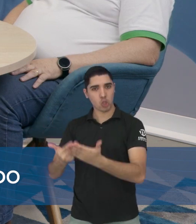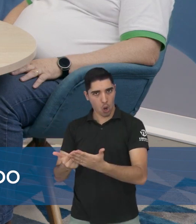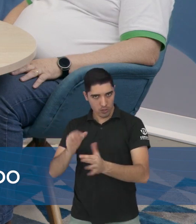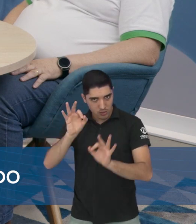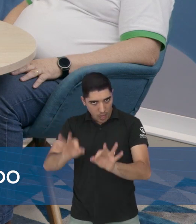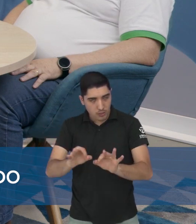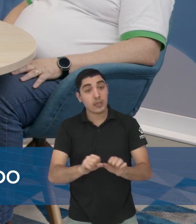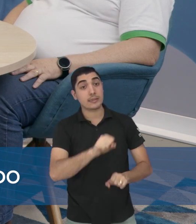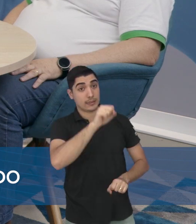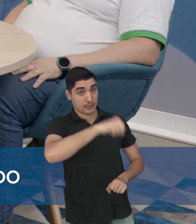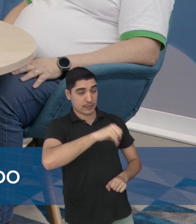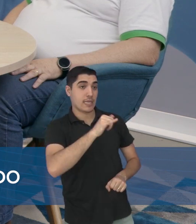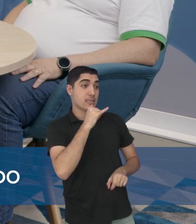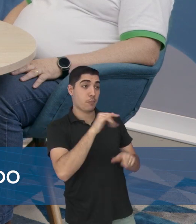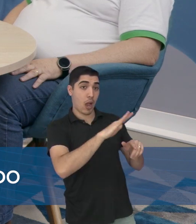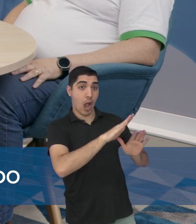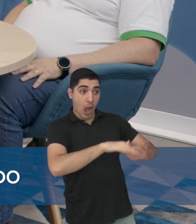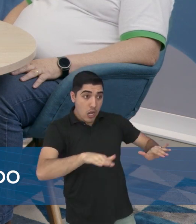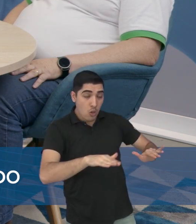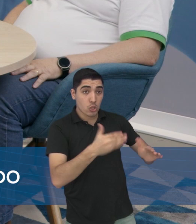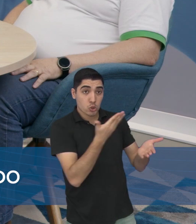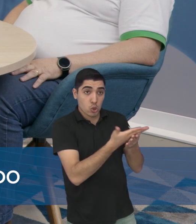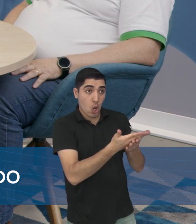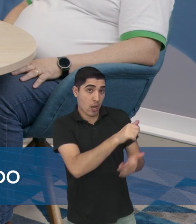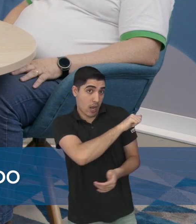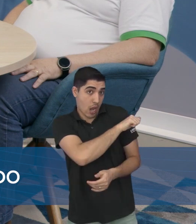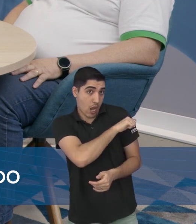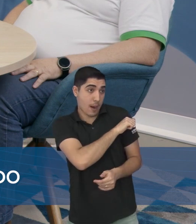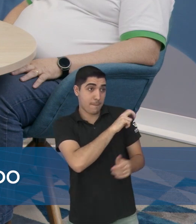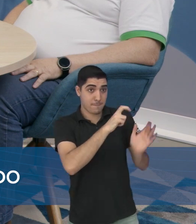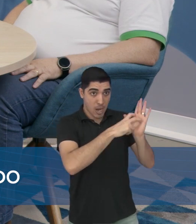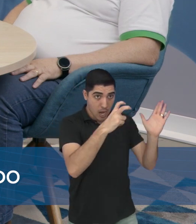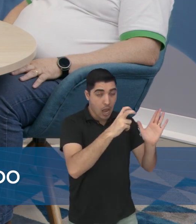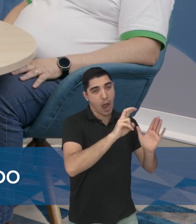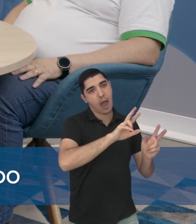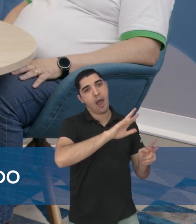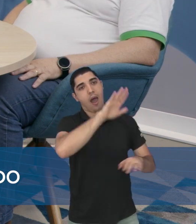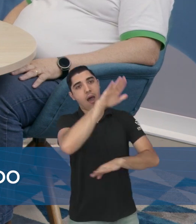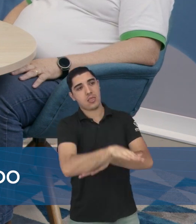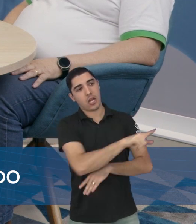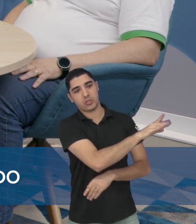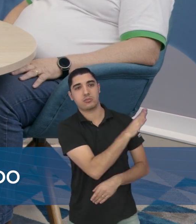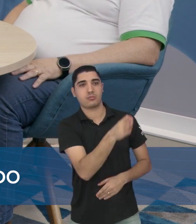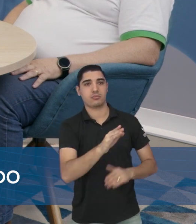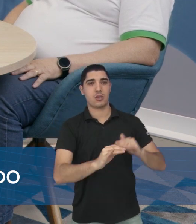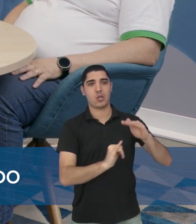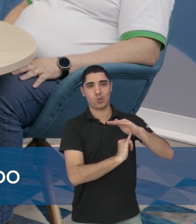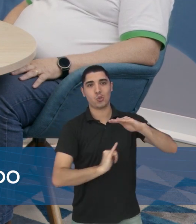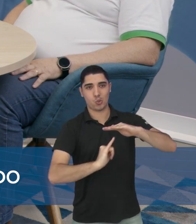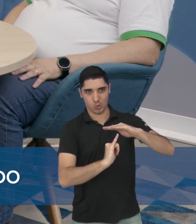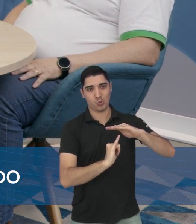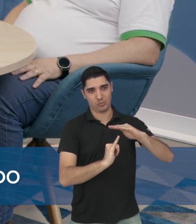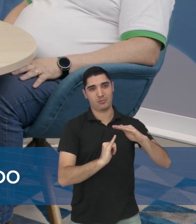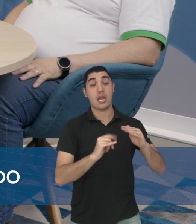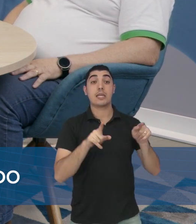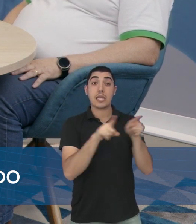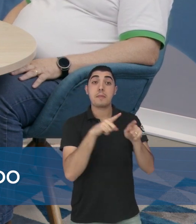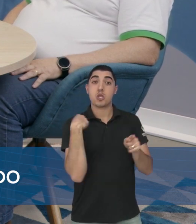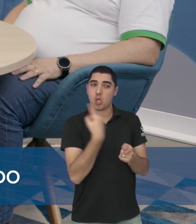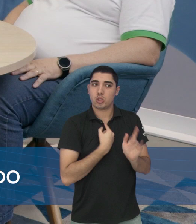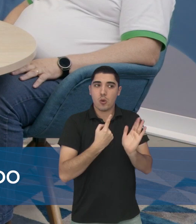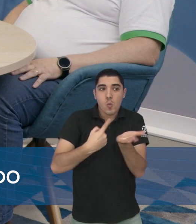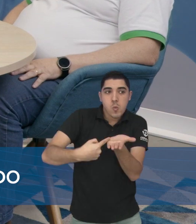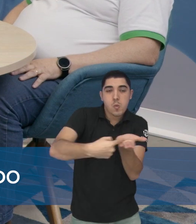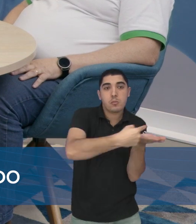escolar. Então, todas as atividades que a gente tem no período da manhã, a gente tem no período da tarde. Então, eu realizo um trabalho também de fortalecimento de vínculos com